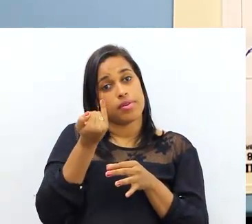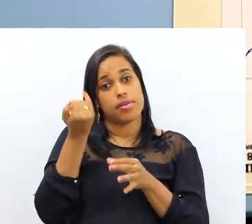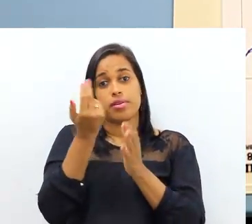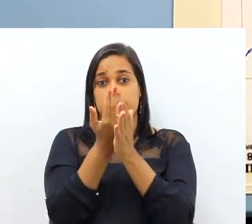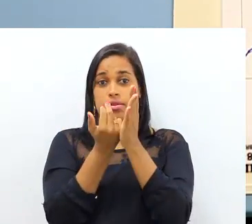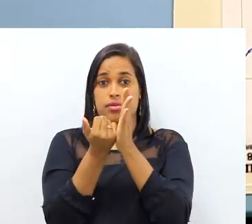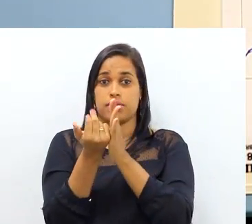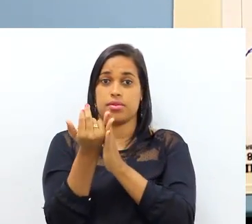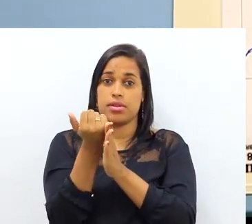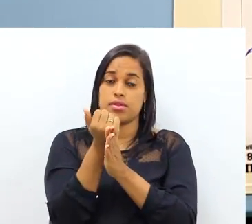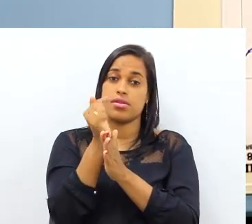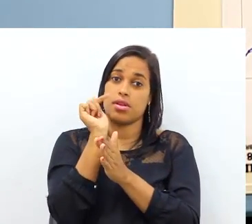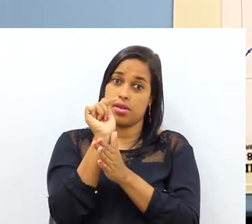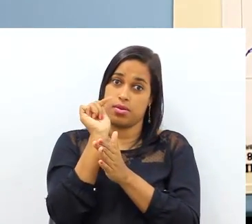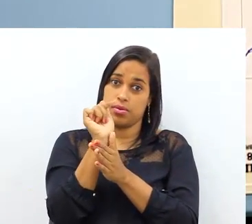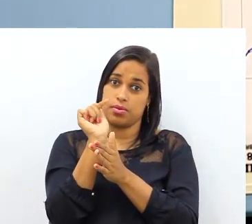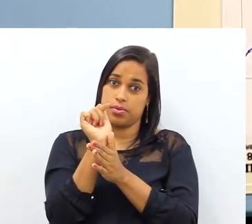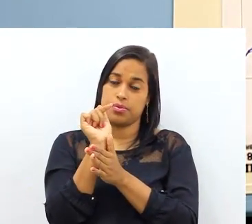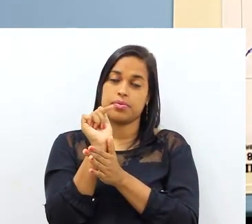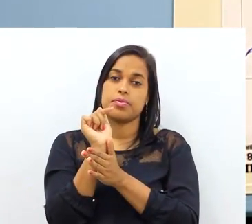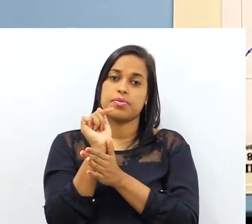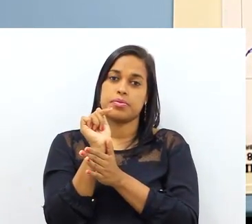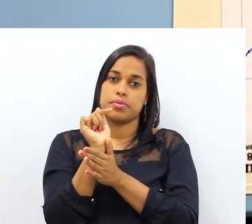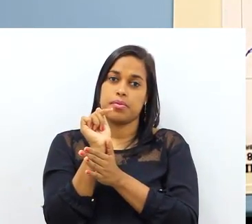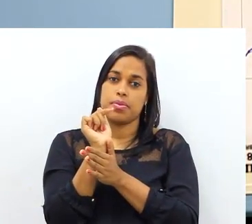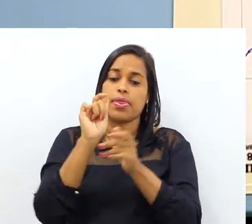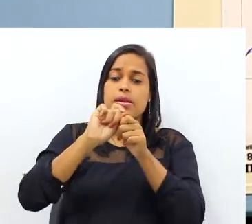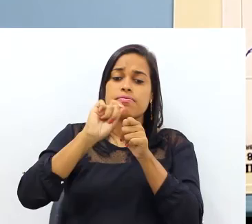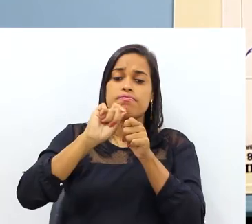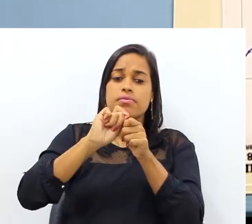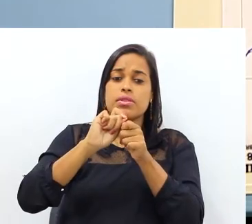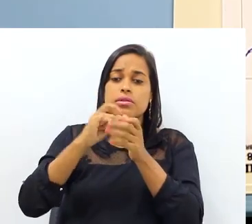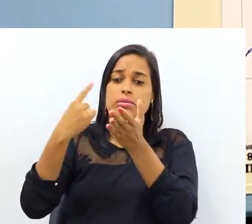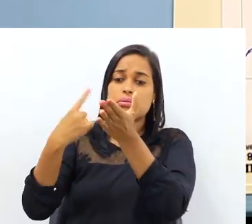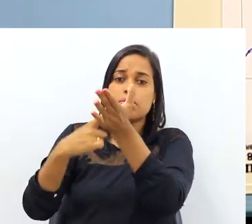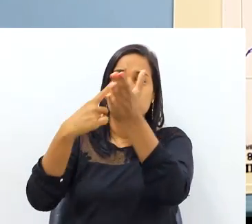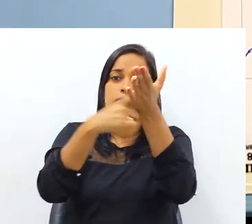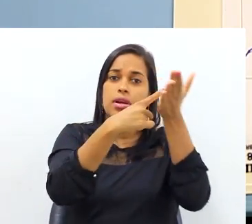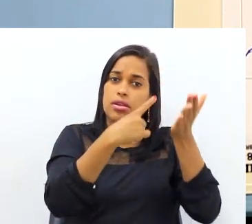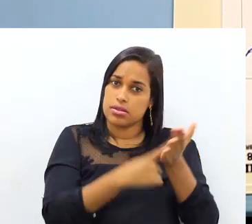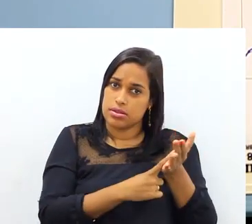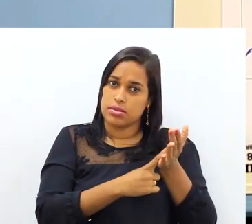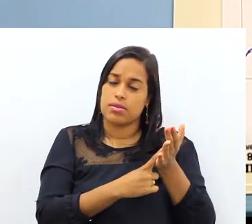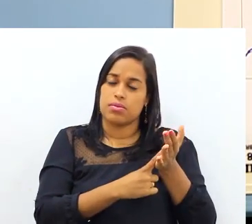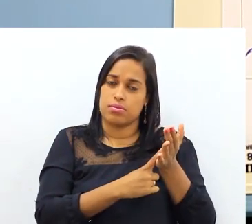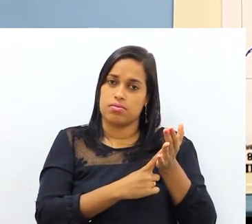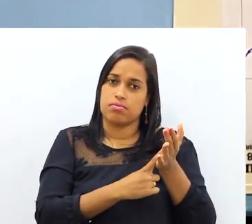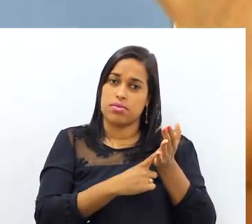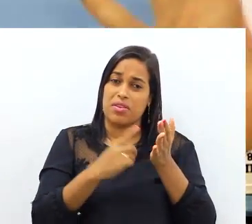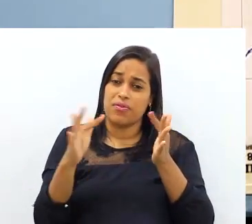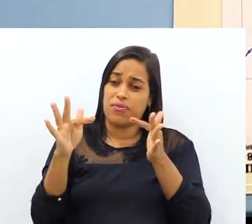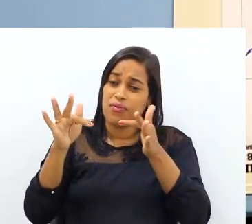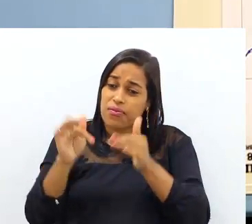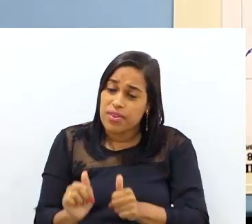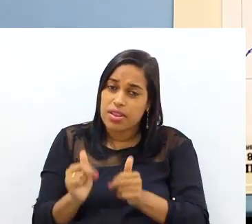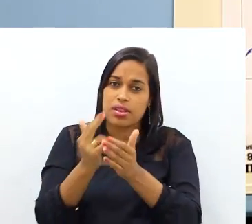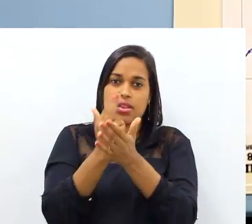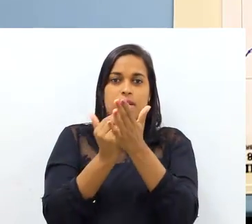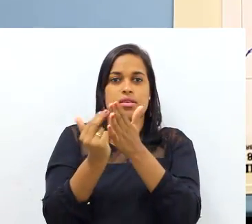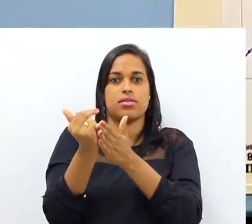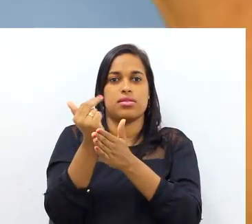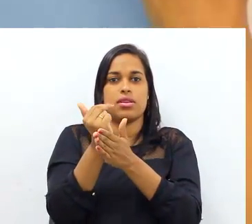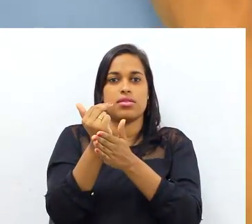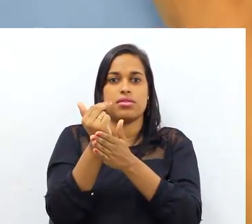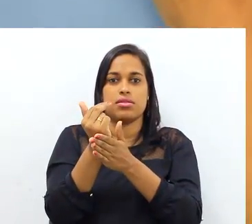desenho de ambiente assim, você faça uma marcação do final do desenho,